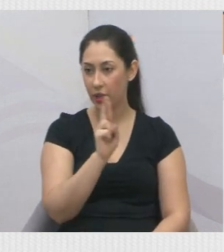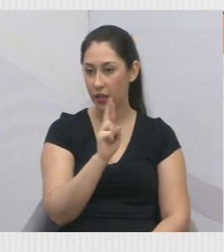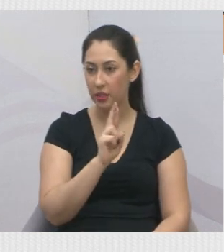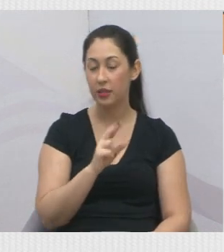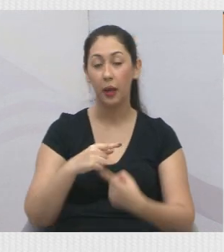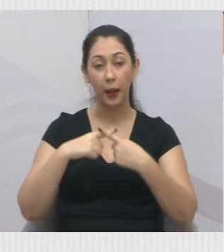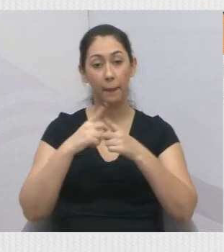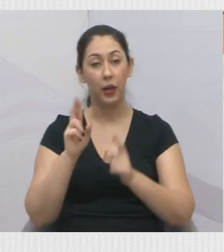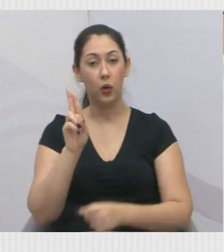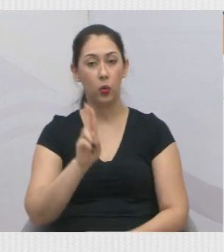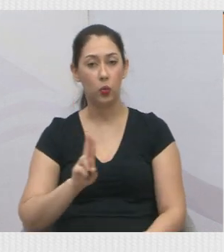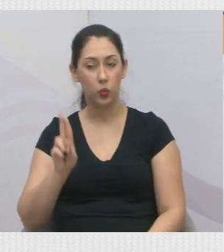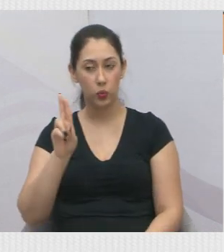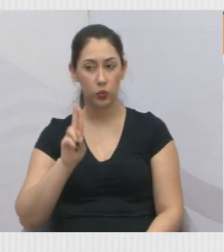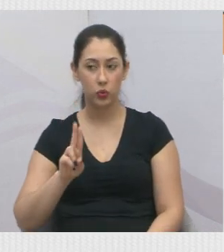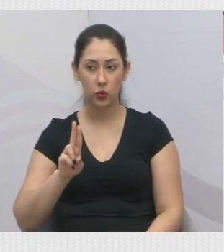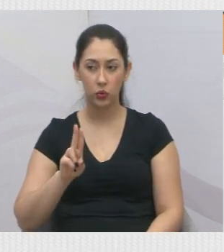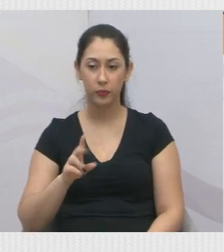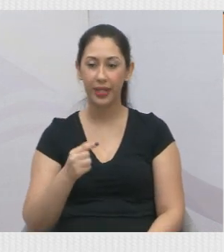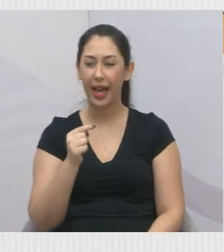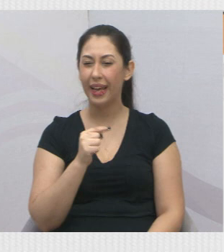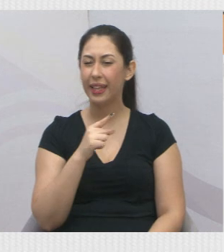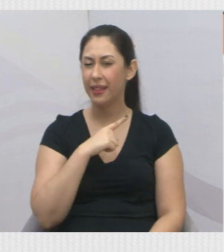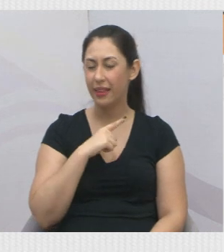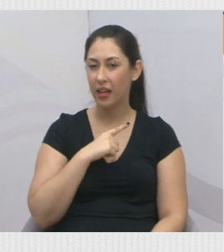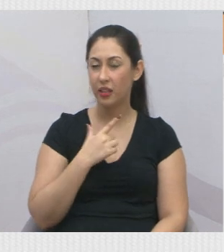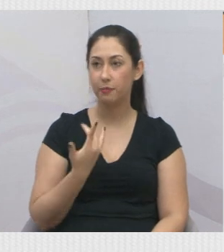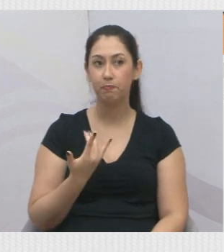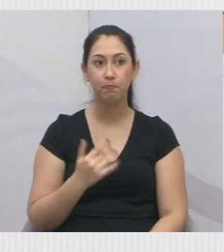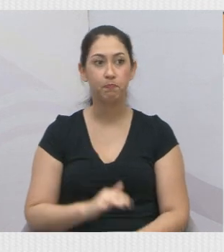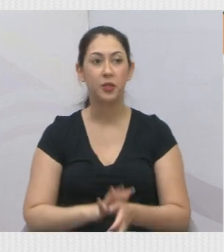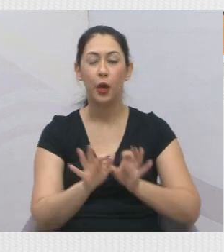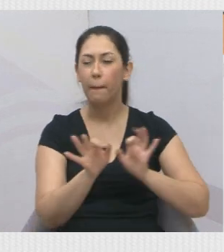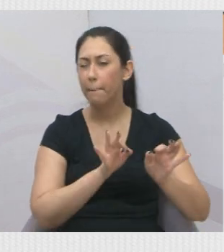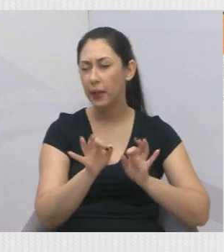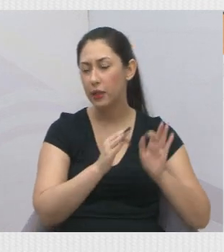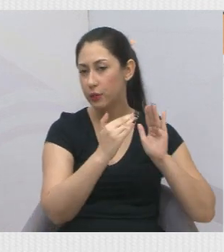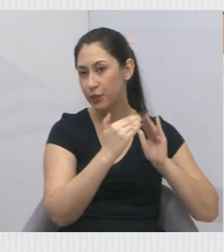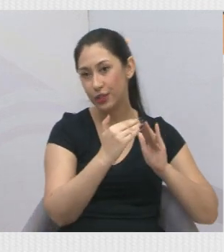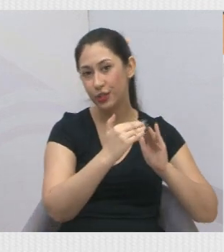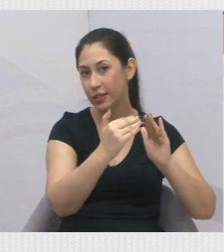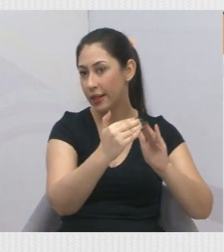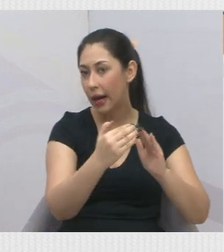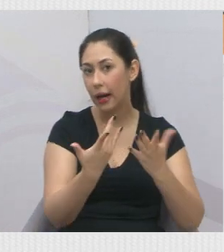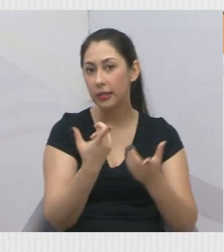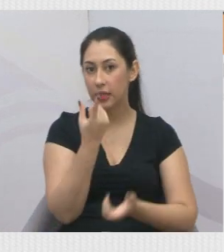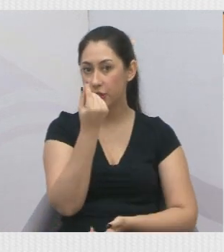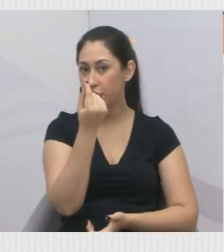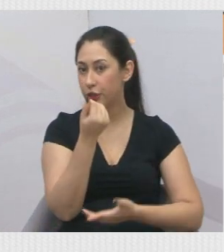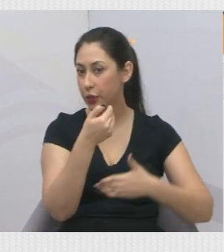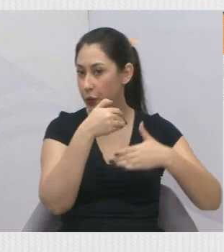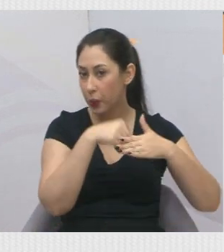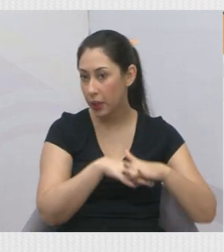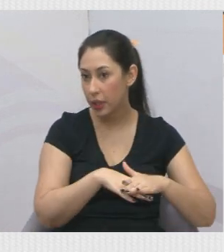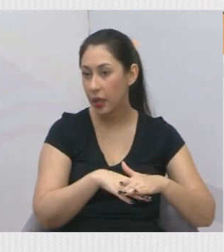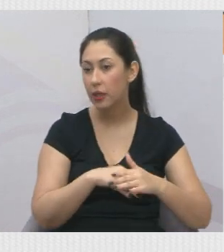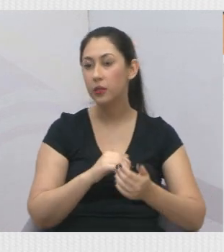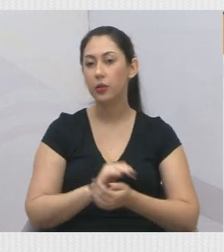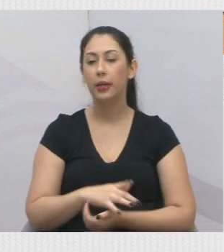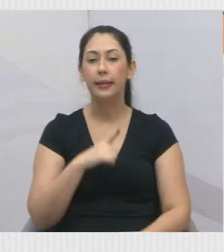75.197, na qual tem os regimes de previdência, habitação também, né? Reservas. Temos aqui meta orçada de